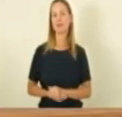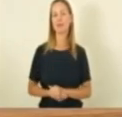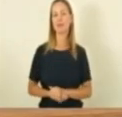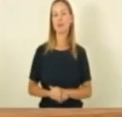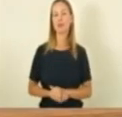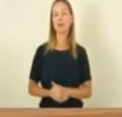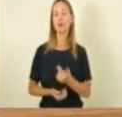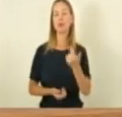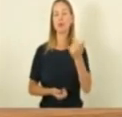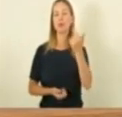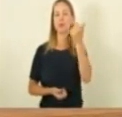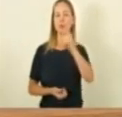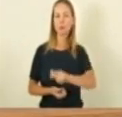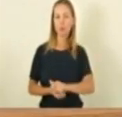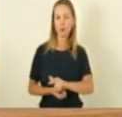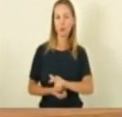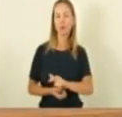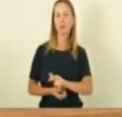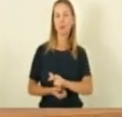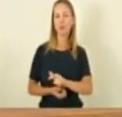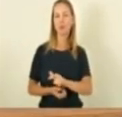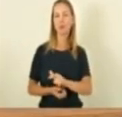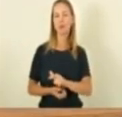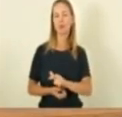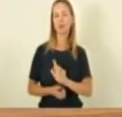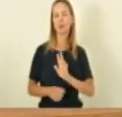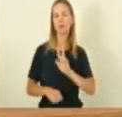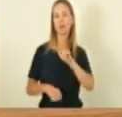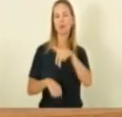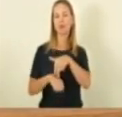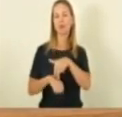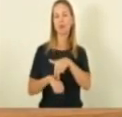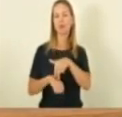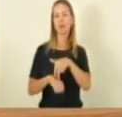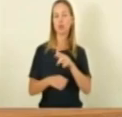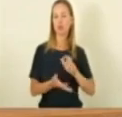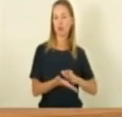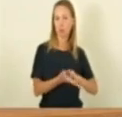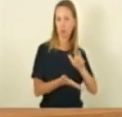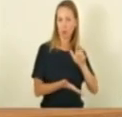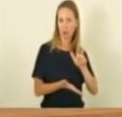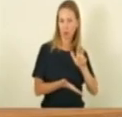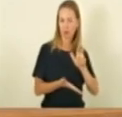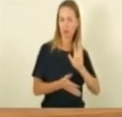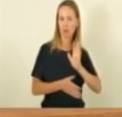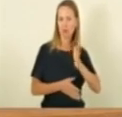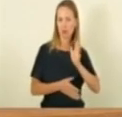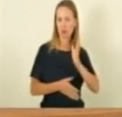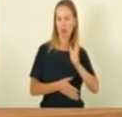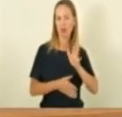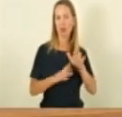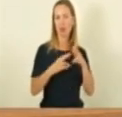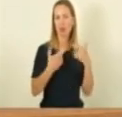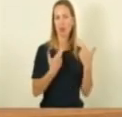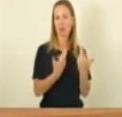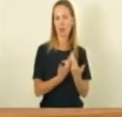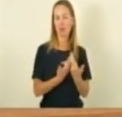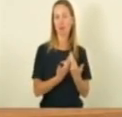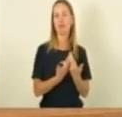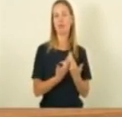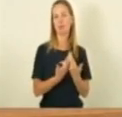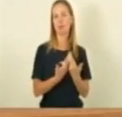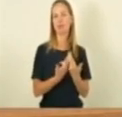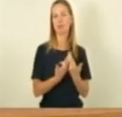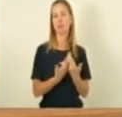mais uma vez, voltar à tribuna hoje. De manhã, nós já tivemos